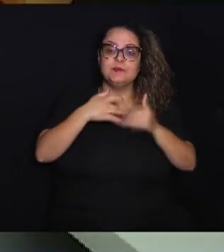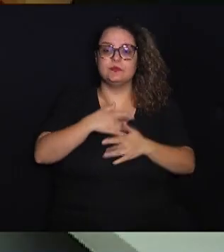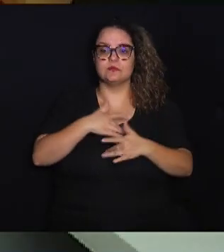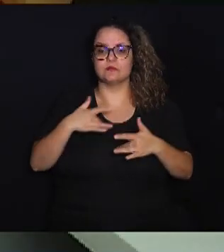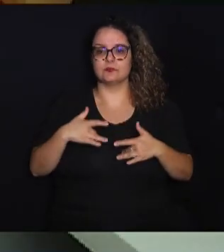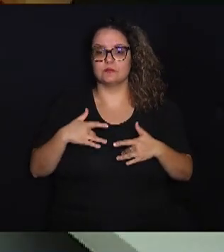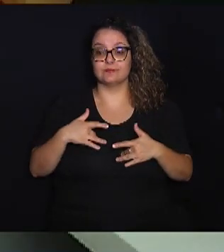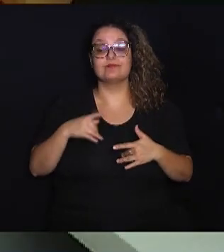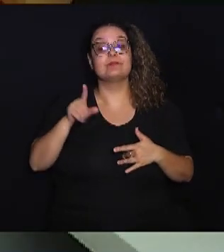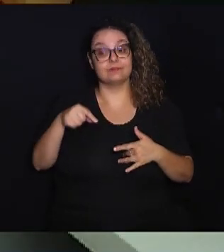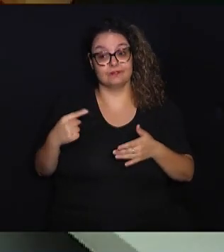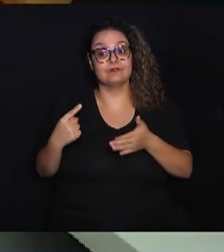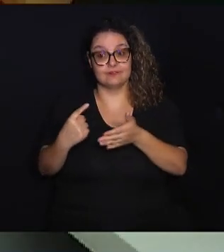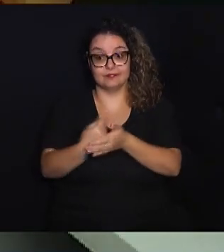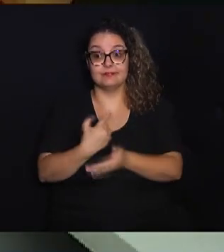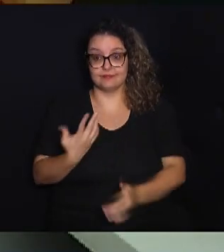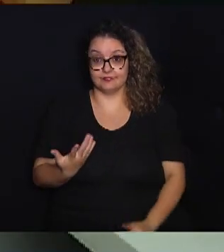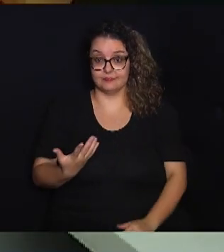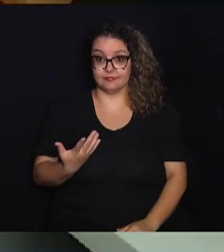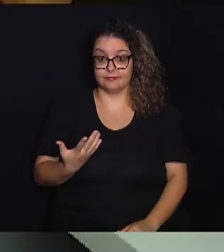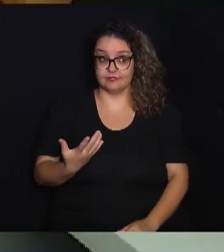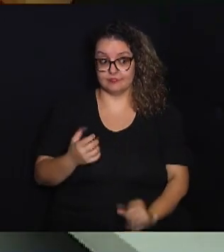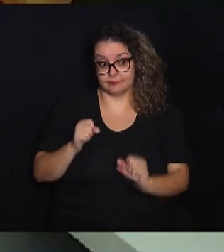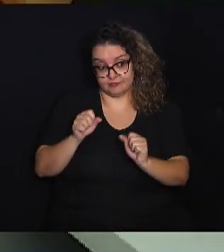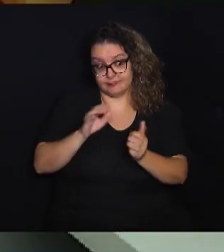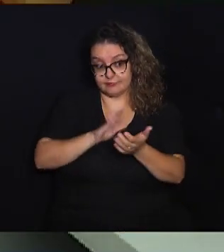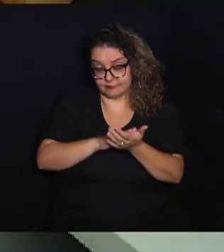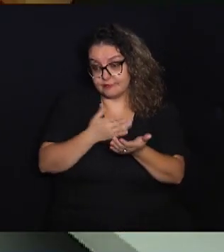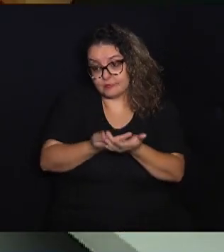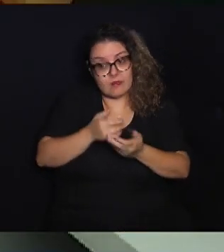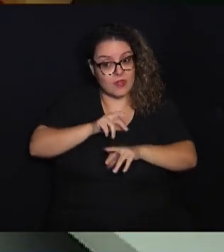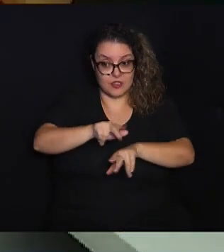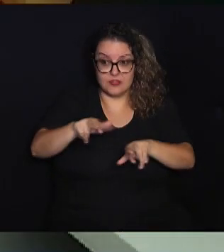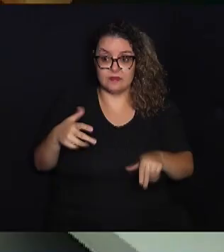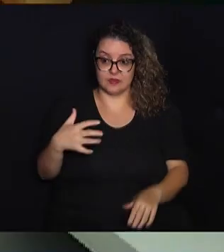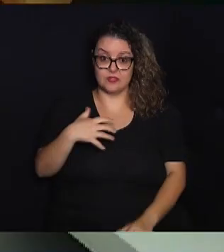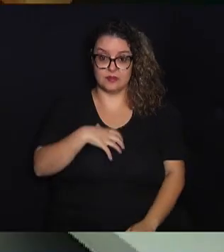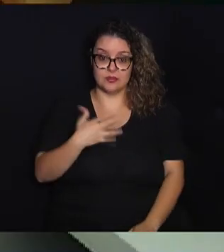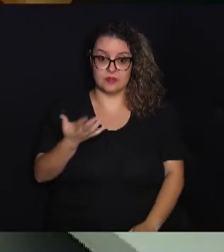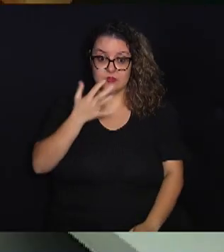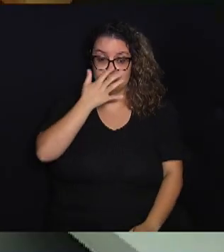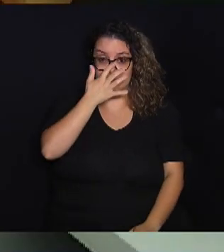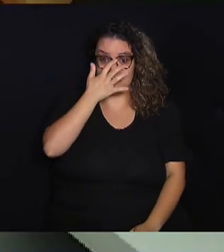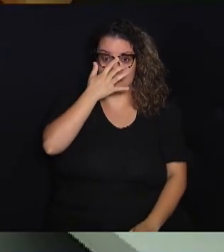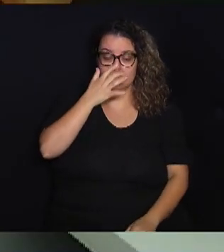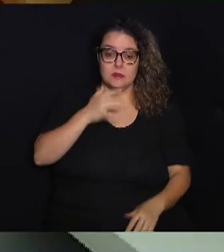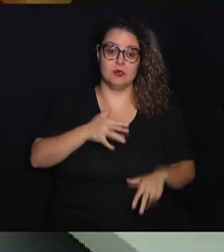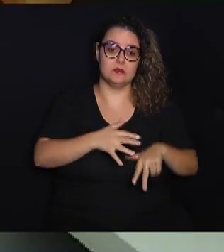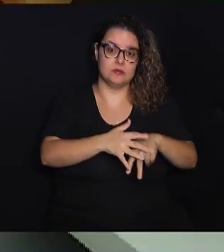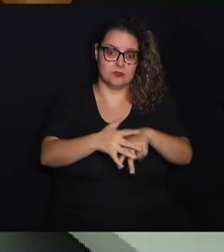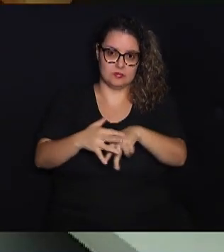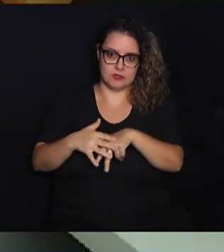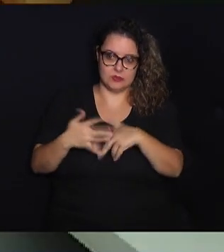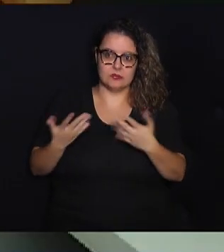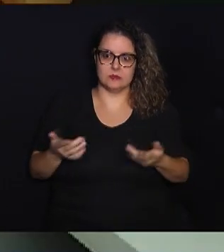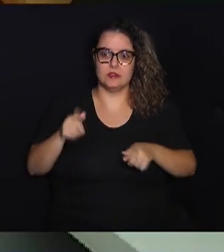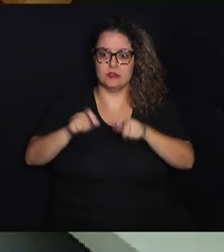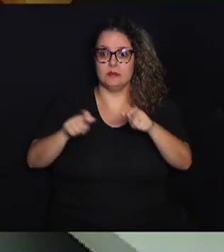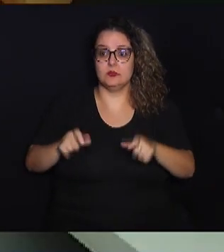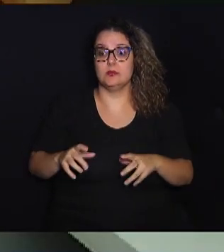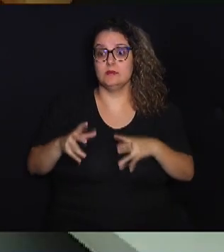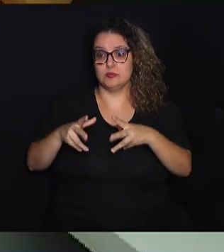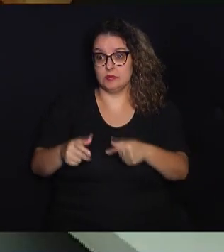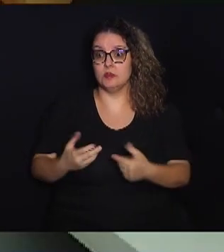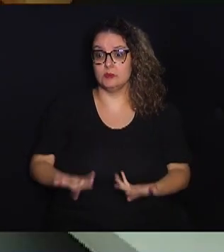É uma pergunta que pode ser interpretada de várias formas, né, pelos pacientes, pelas pessoas em geral,